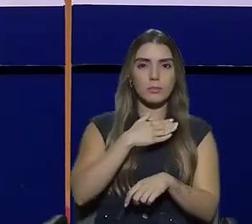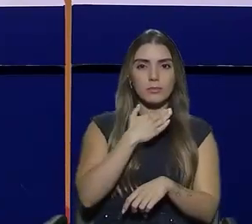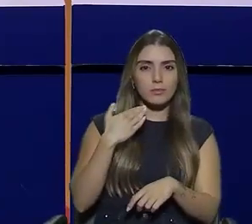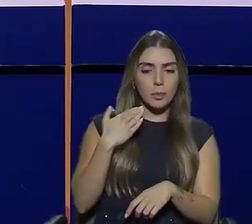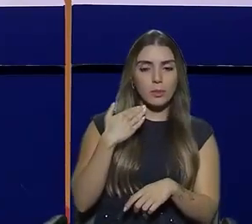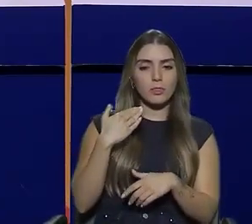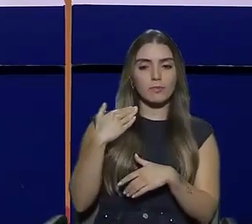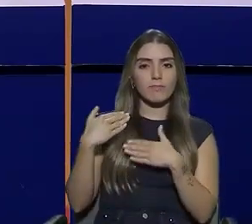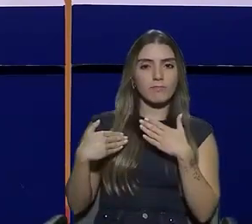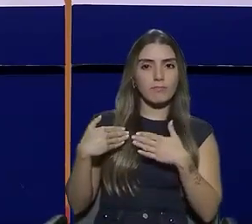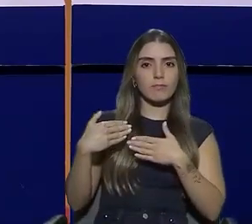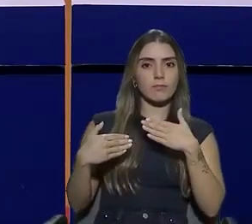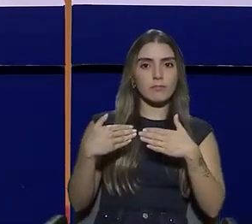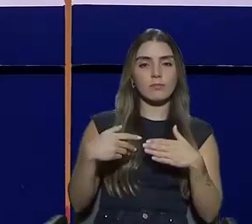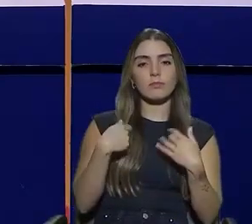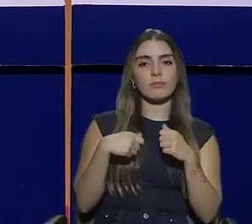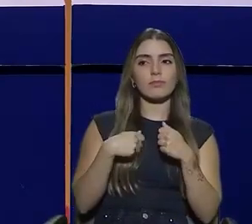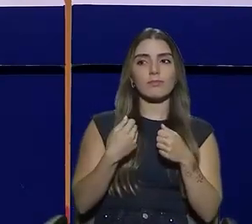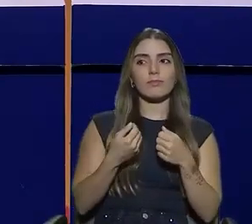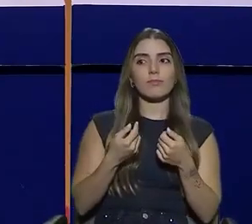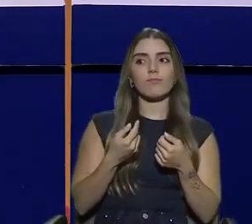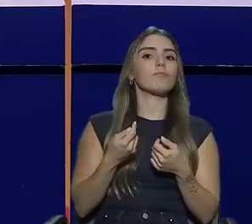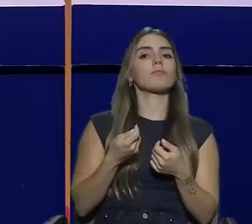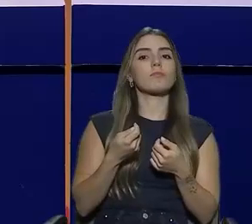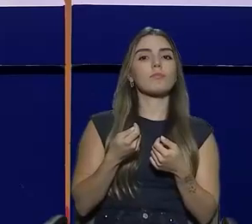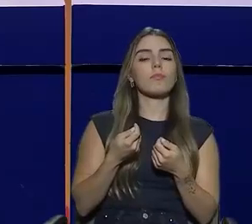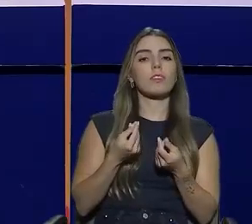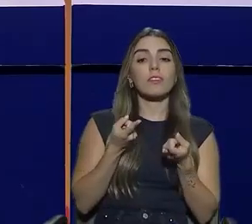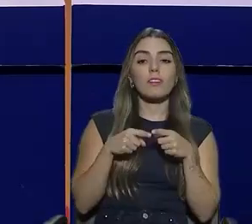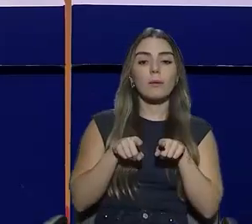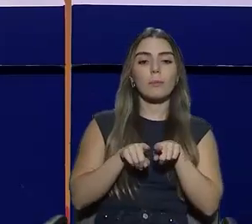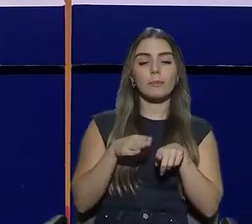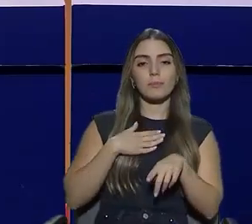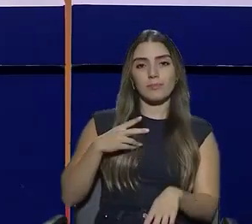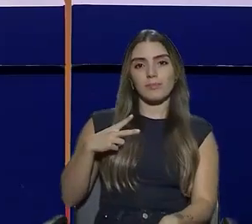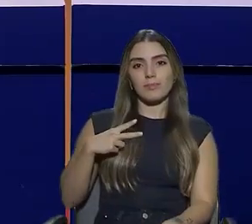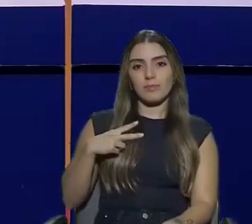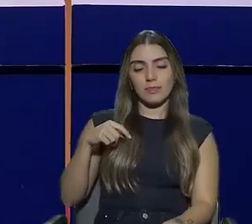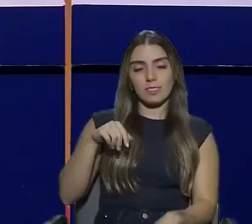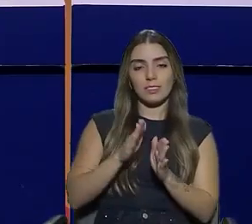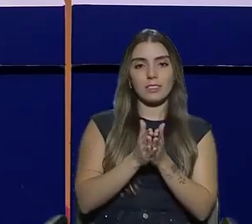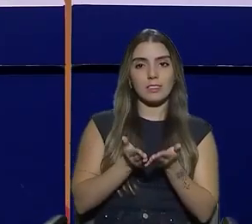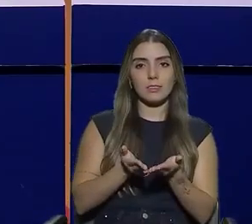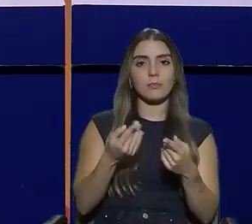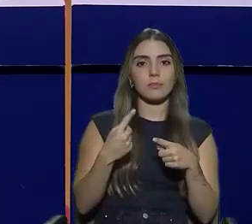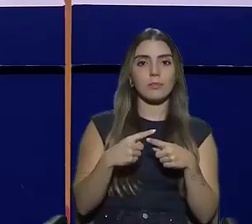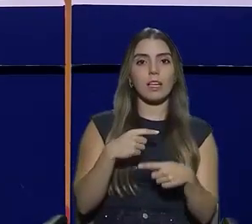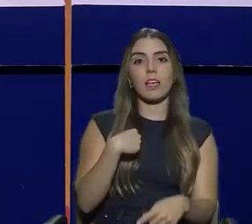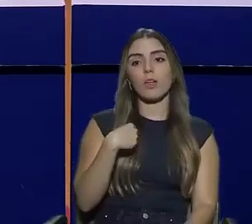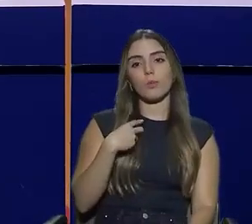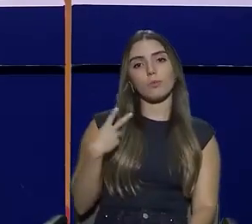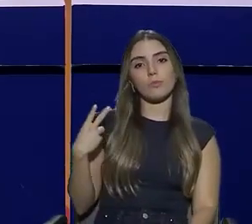morte, eu tive que emprestar a minha intimidade para o livro. Então, minha irmã e eu